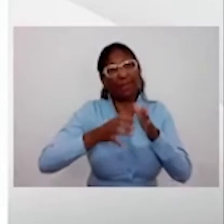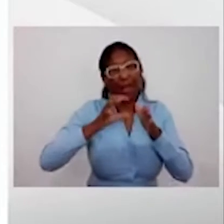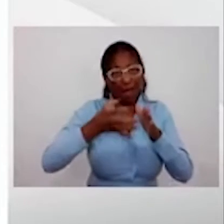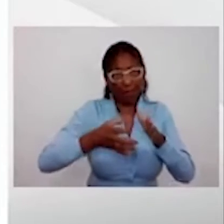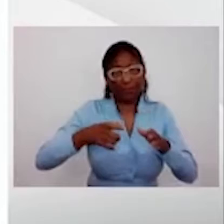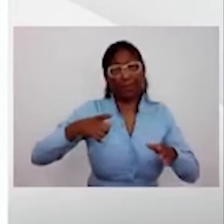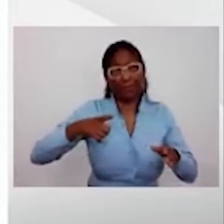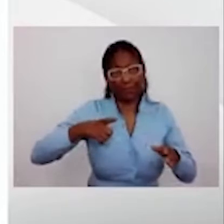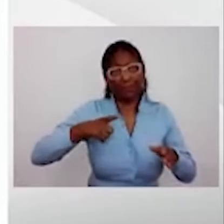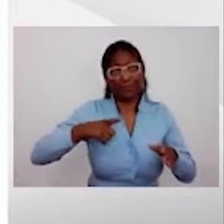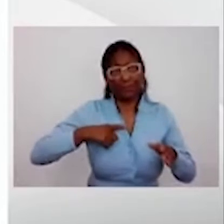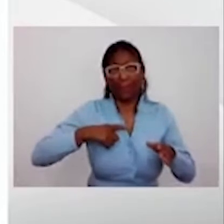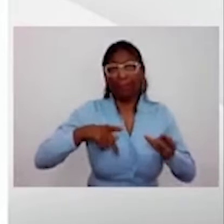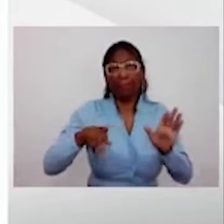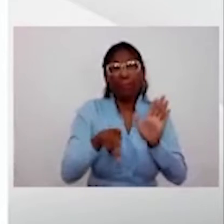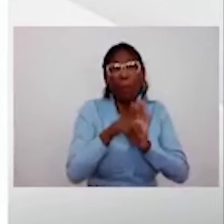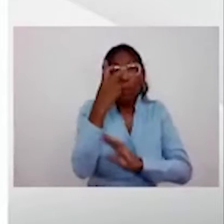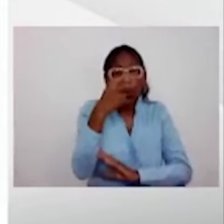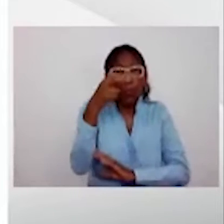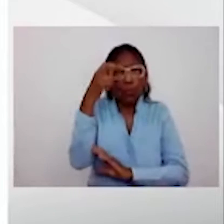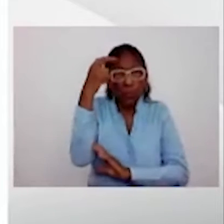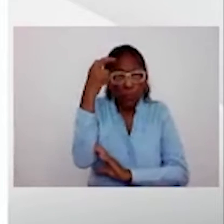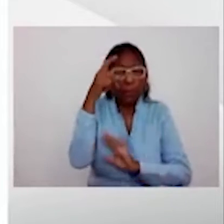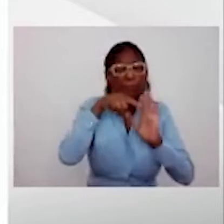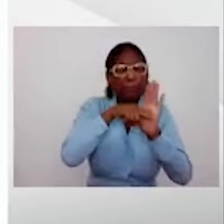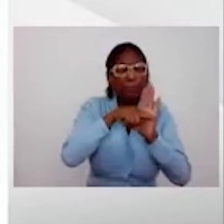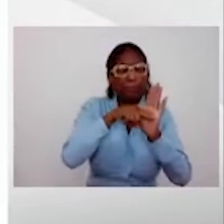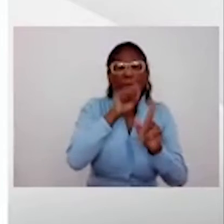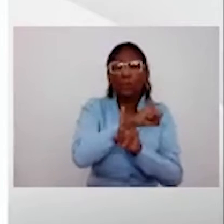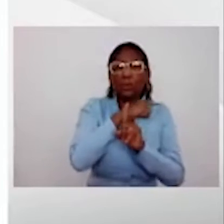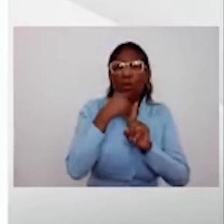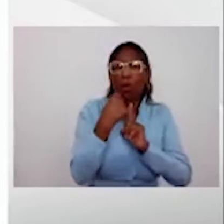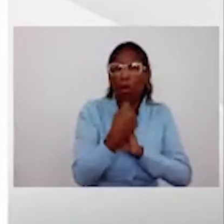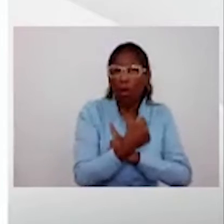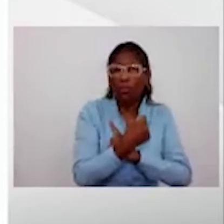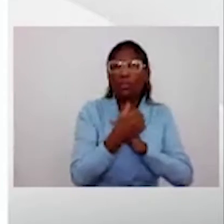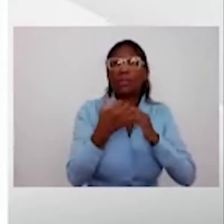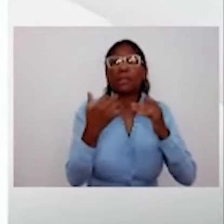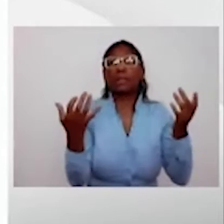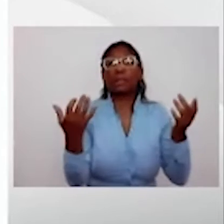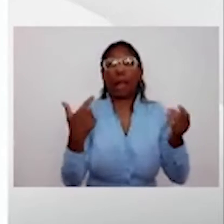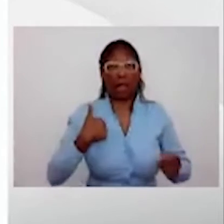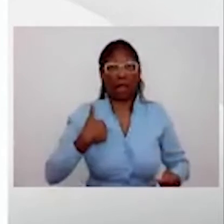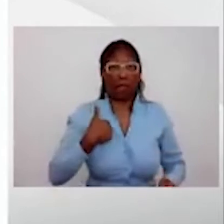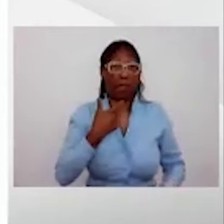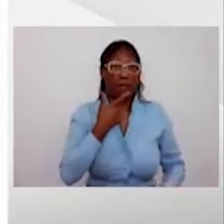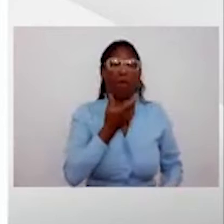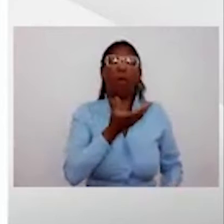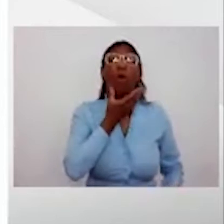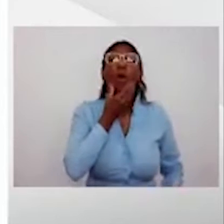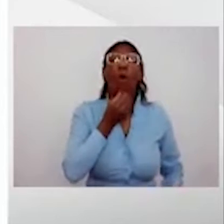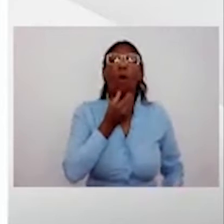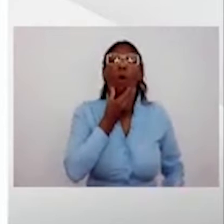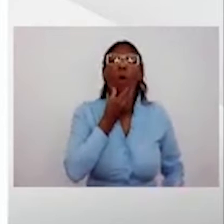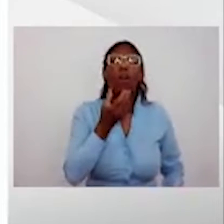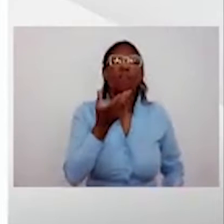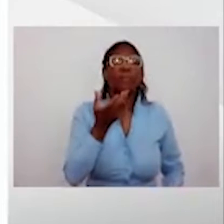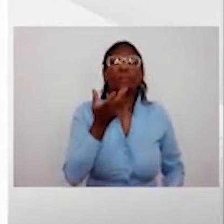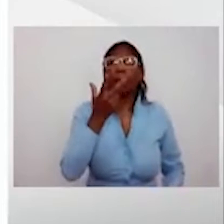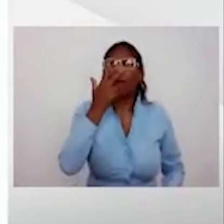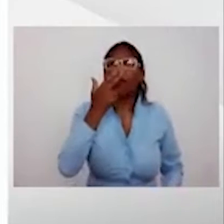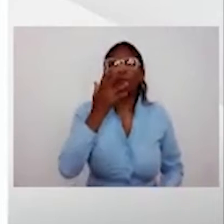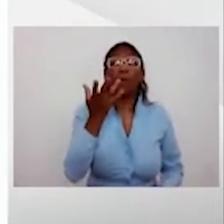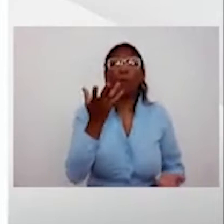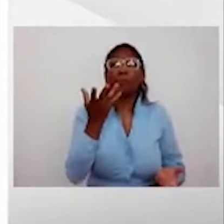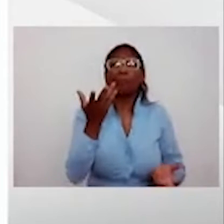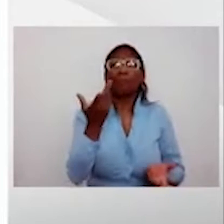de ordem cultural, sociológica, né? Eu costumo dizer sempre, homens que não saíram das cavernas e não